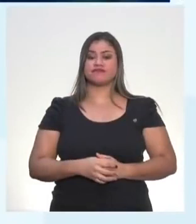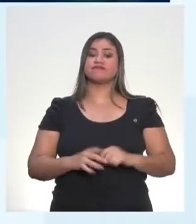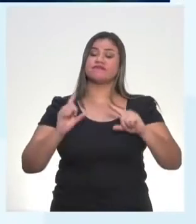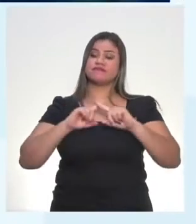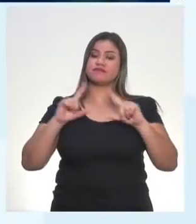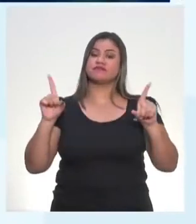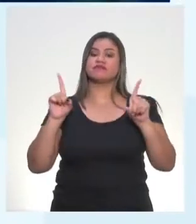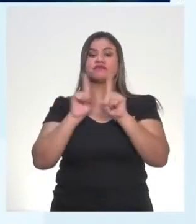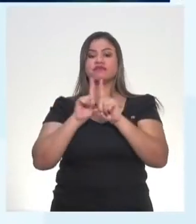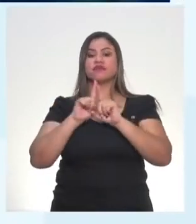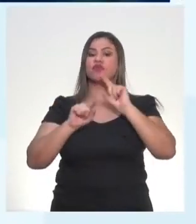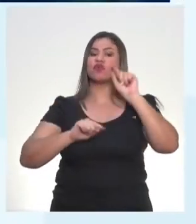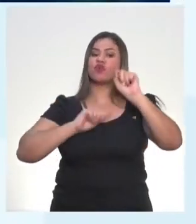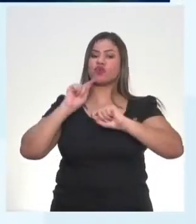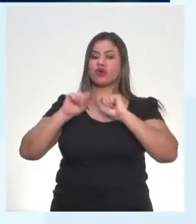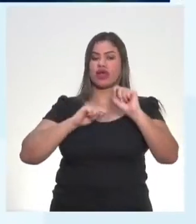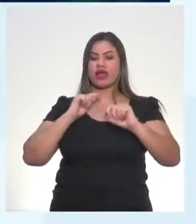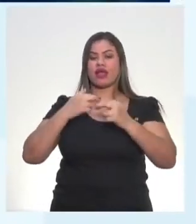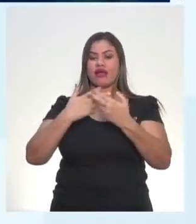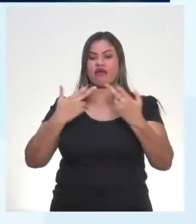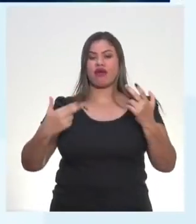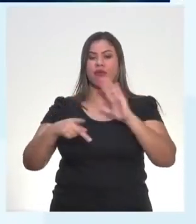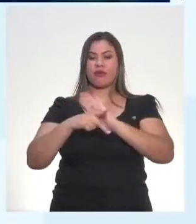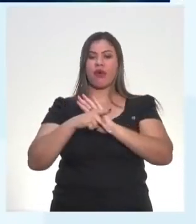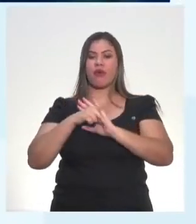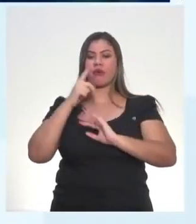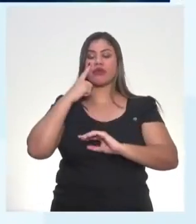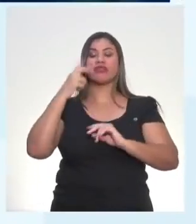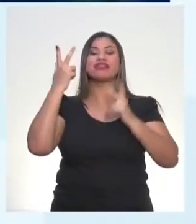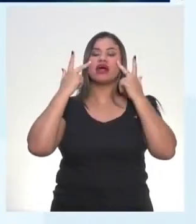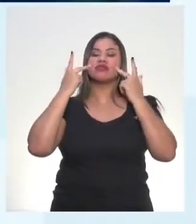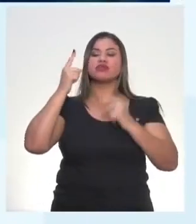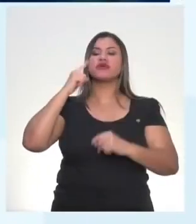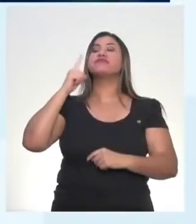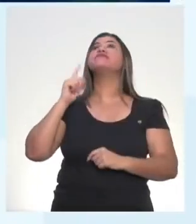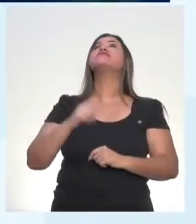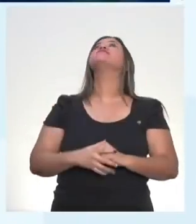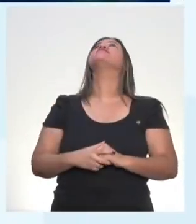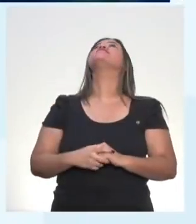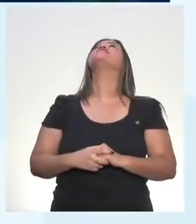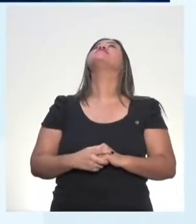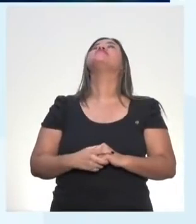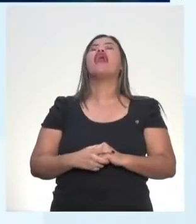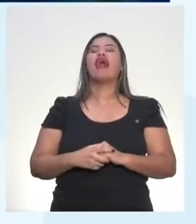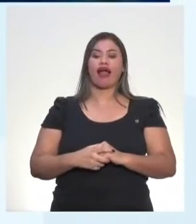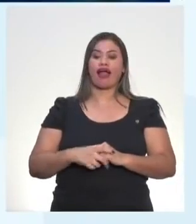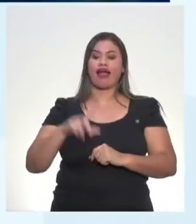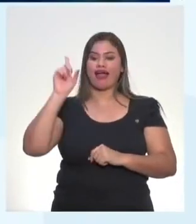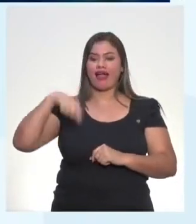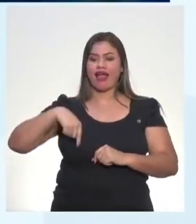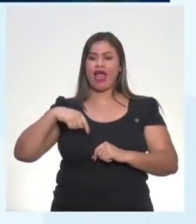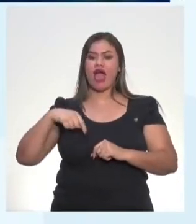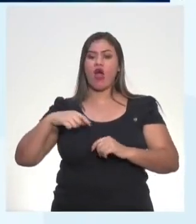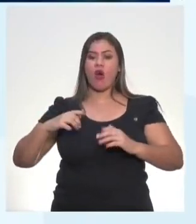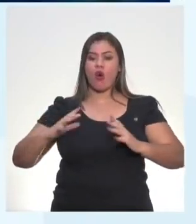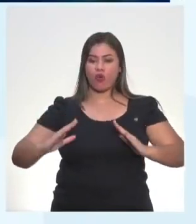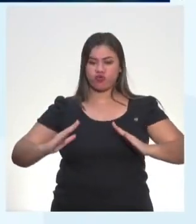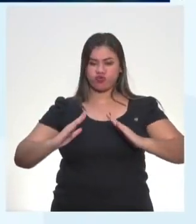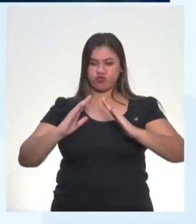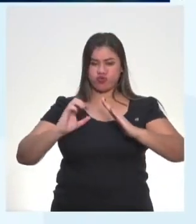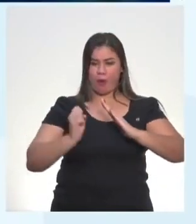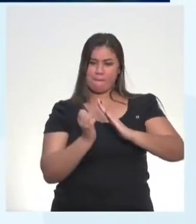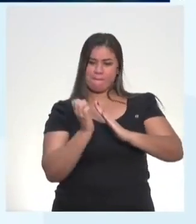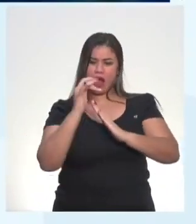tem um exemplo de uma interação natural, que é o vulcão. O vulcão, quando ele vai entrar em erupção, ele libera